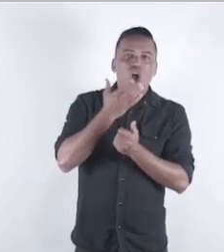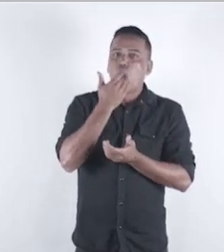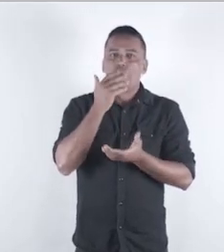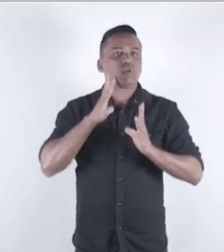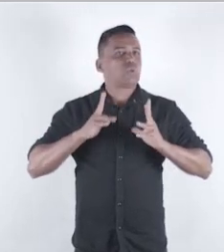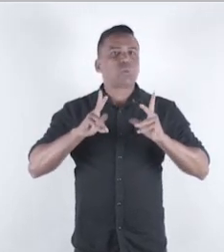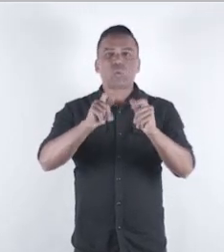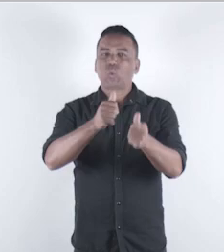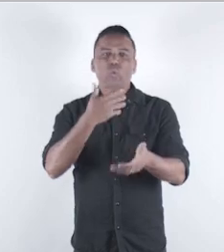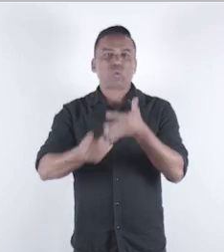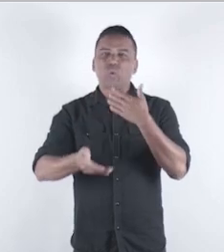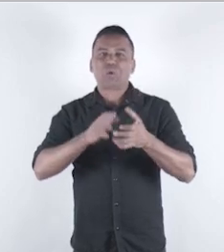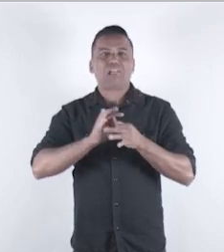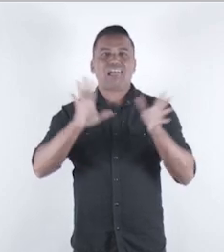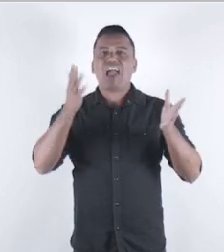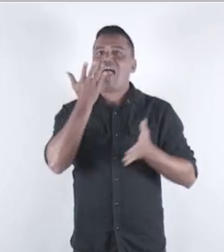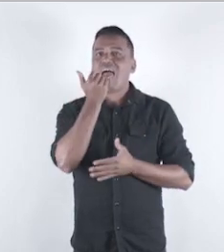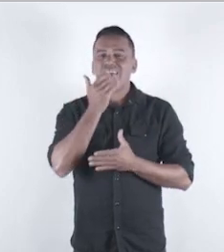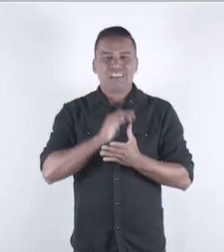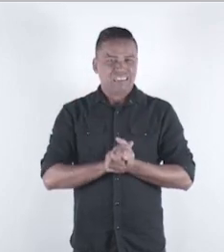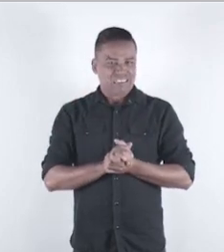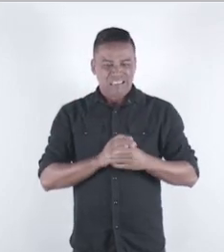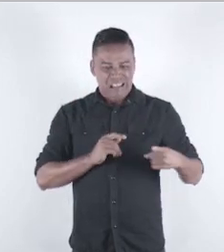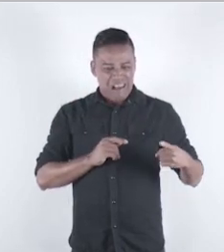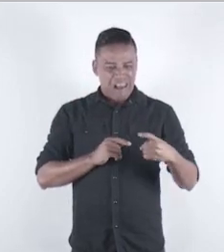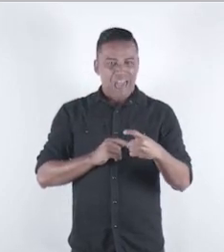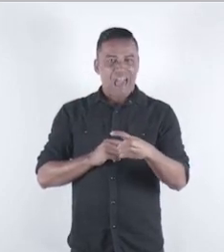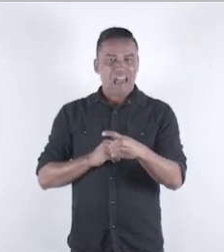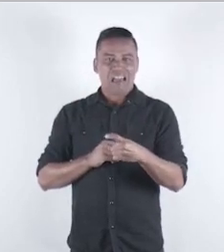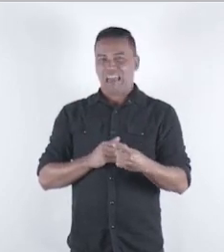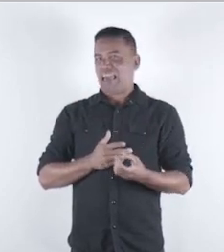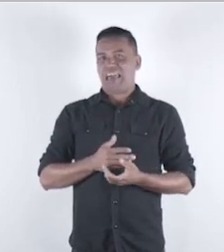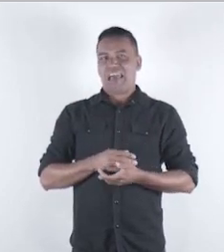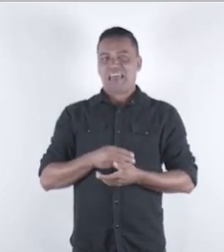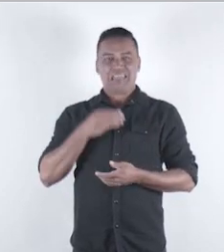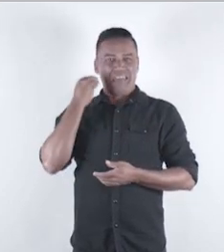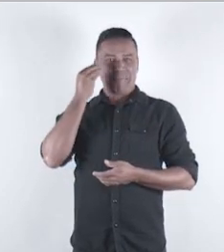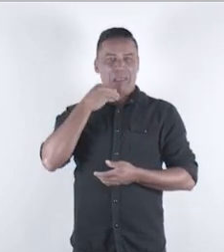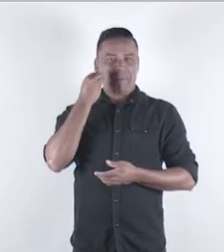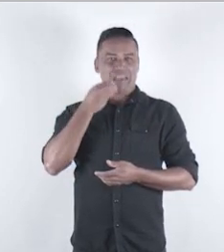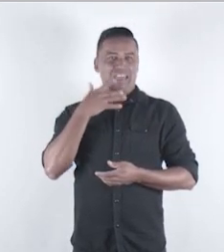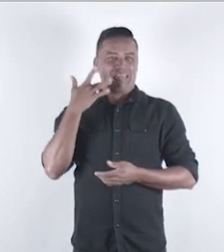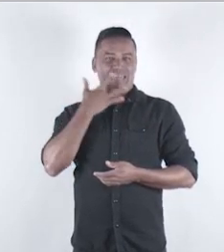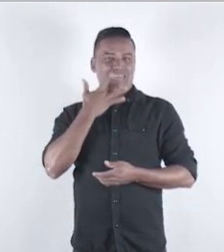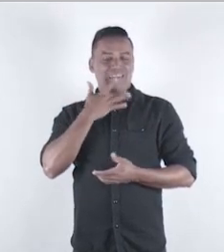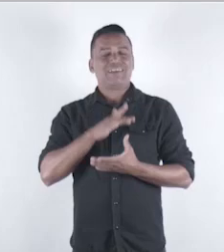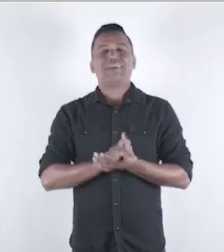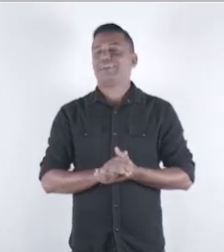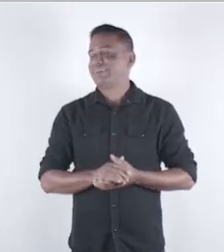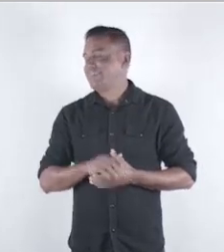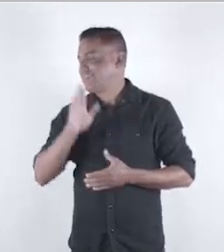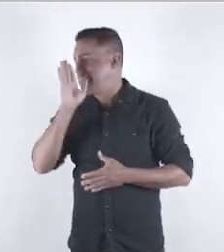qualquer coisa, querida. Lagarta gourmet, essa é boa.